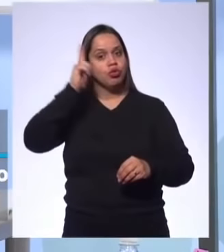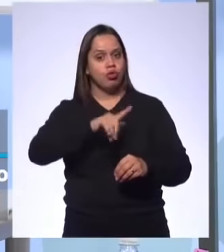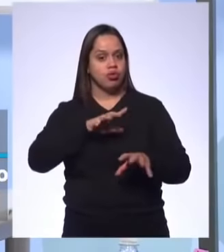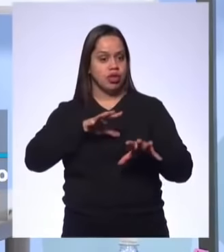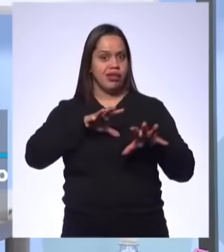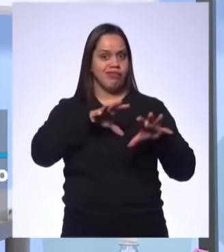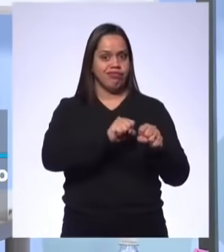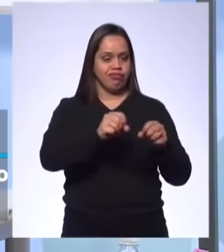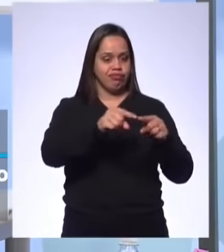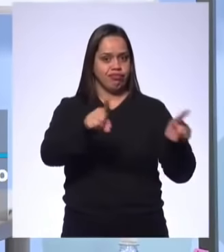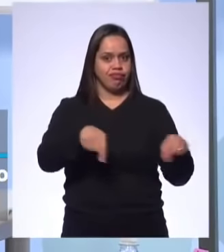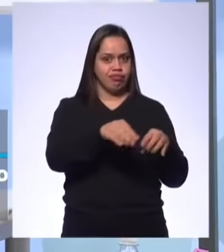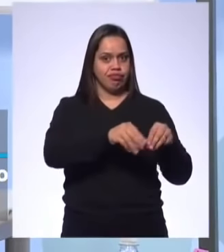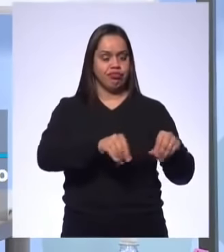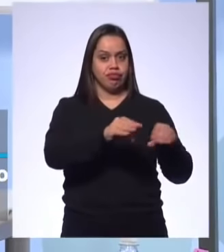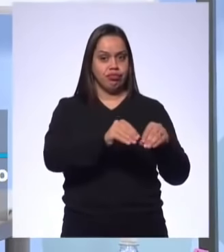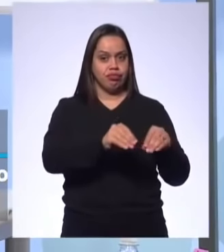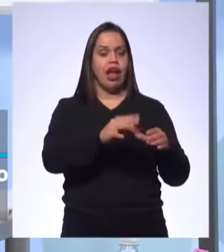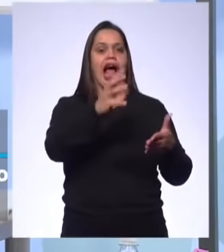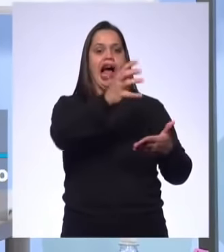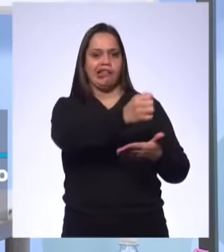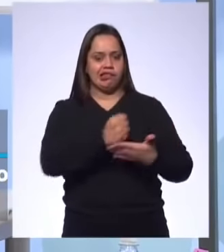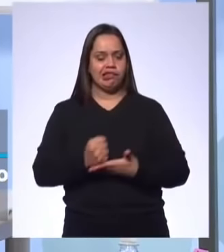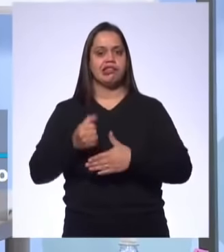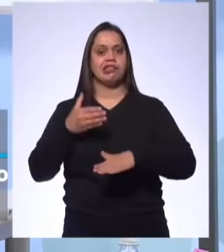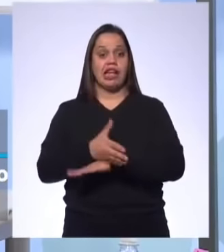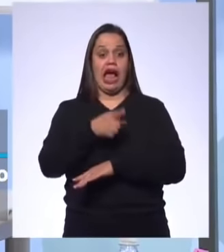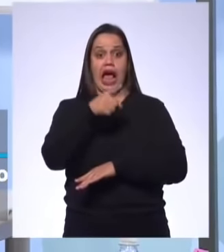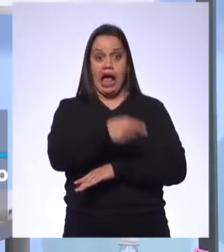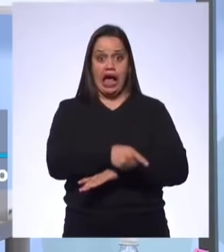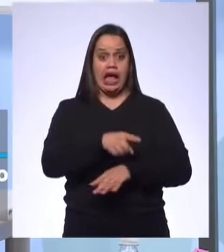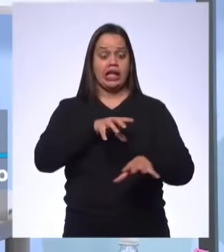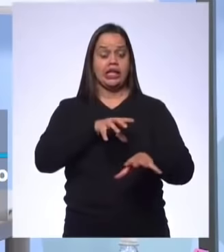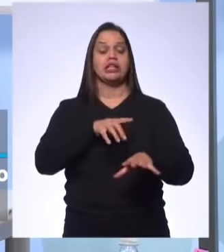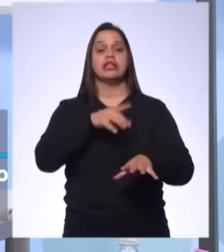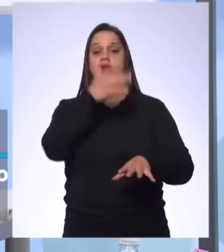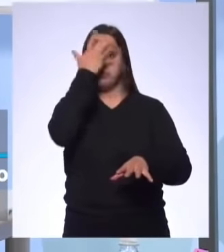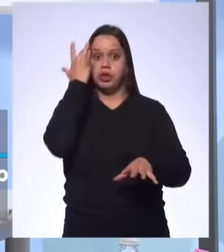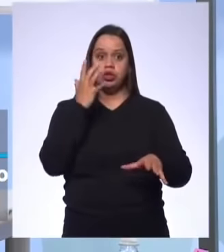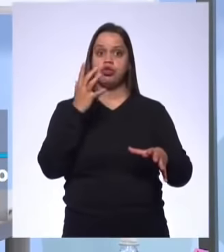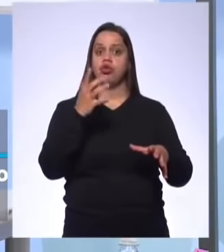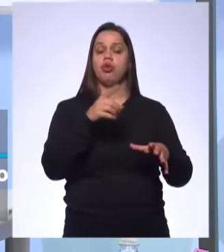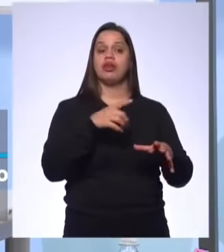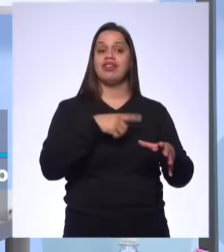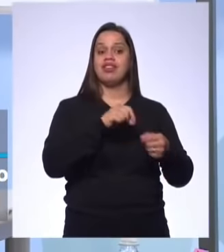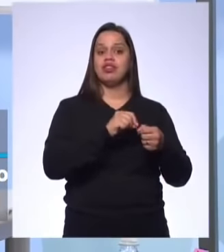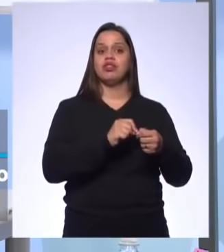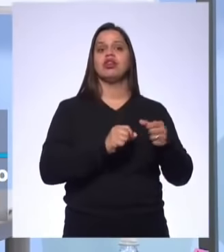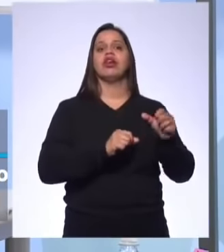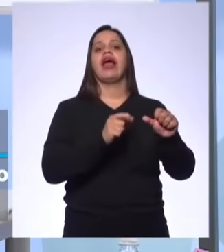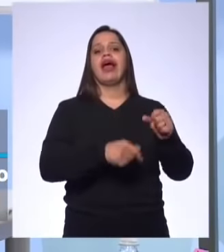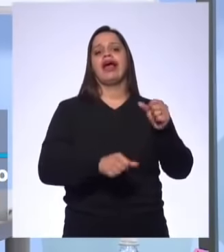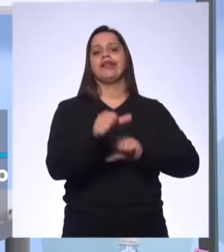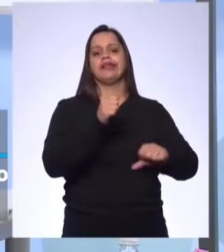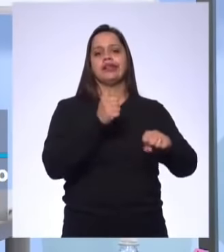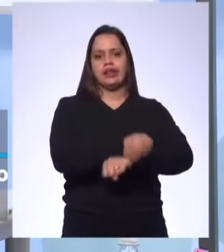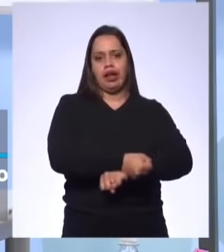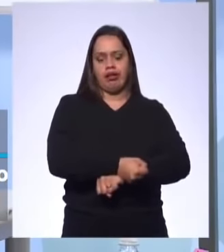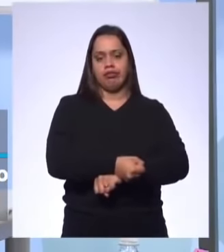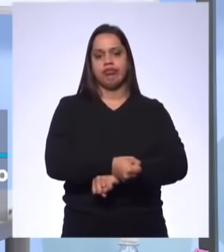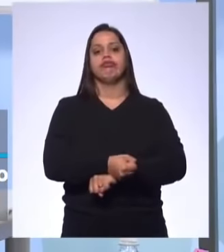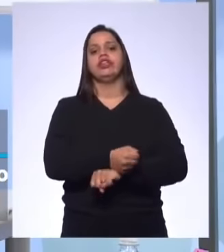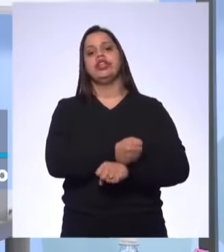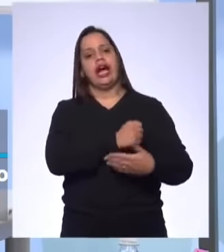escravos. Esses escravos participavam do exército, esses escravos produziam para o Império Romano. Diminuiu o